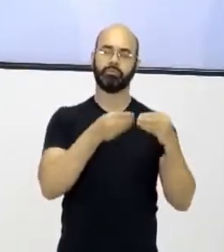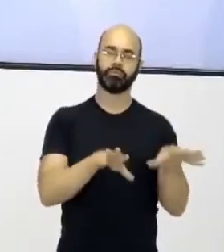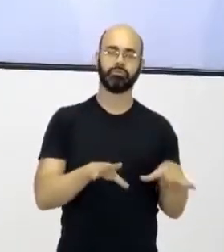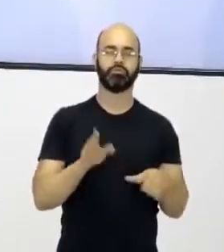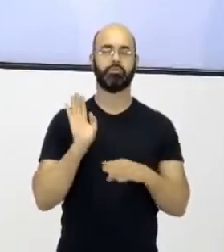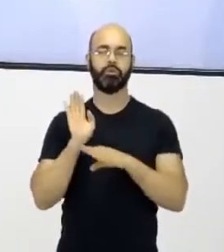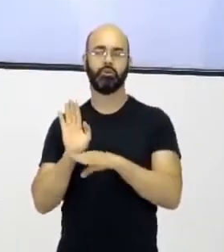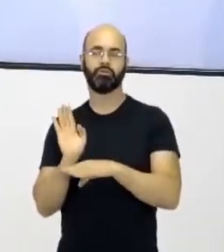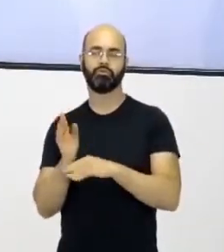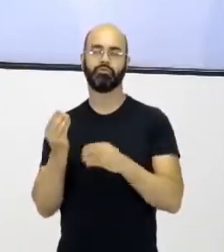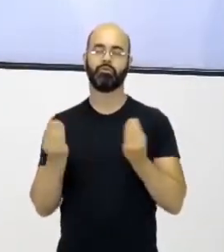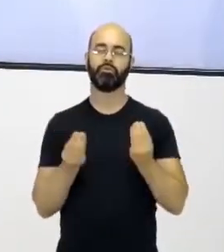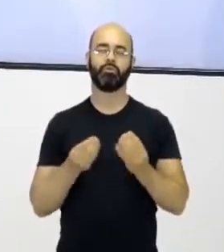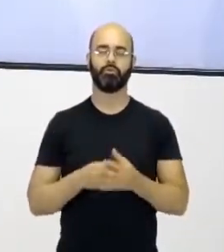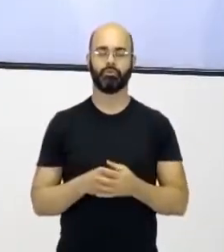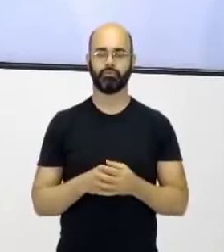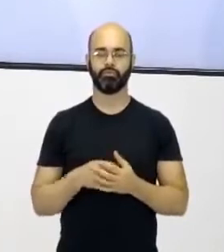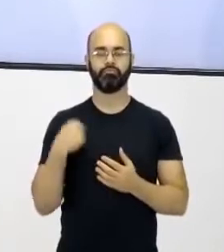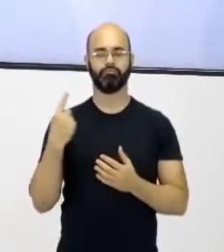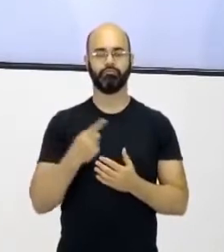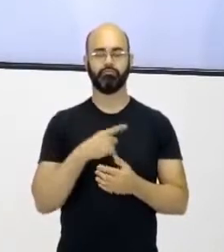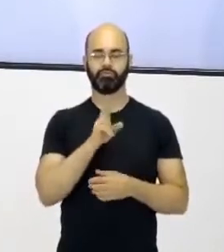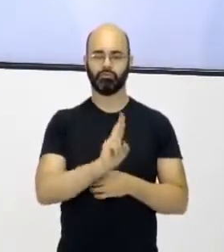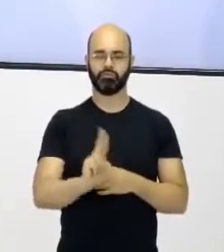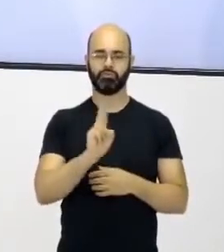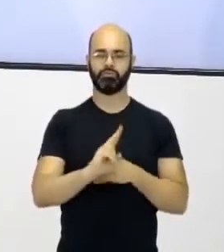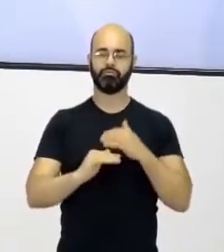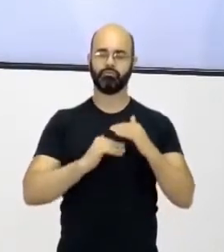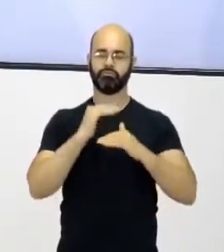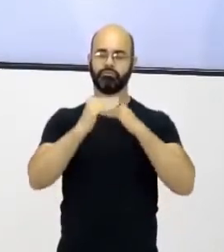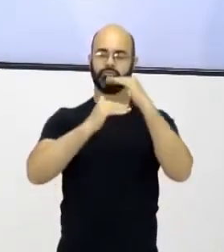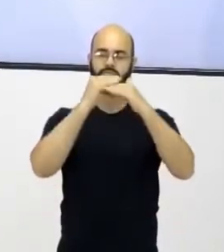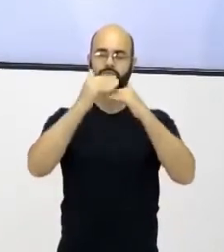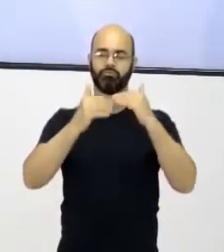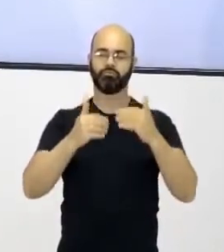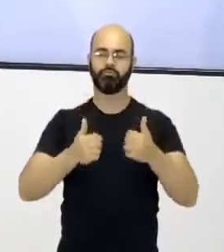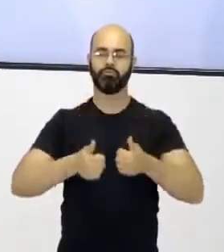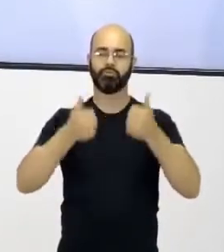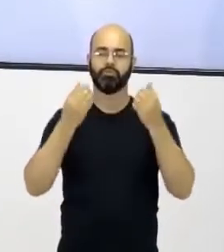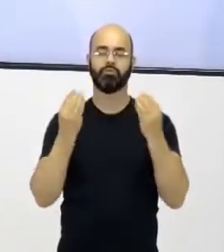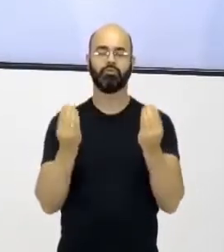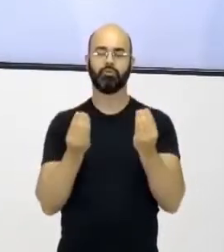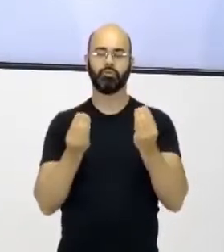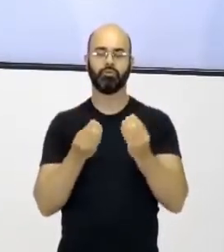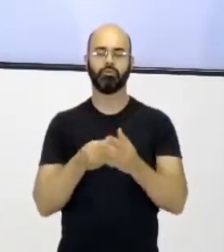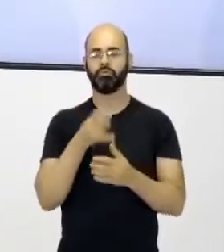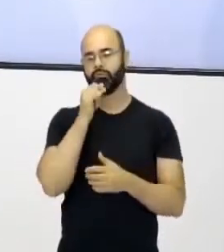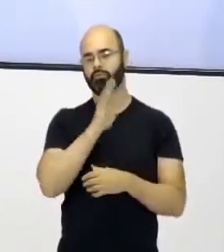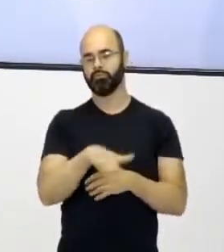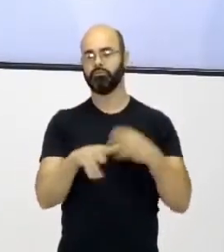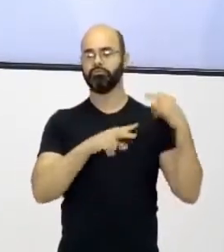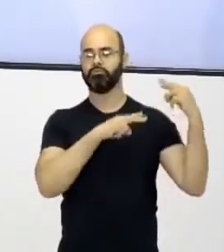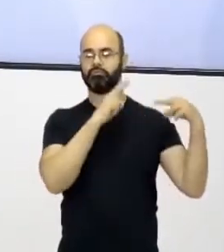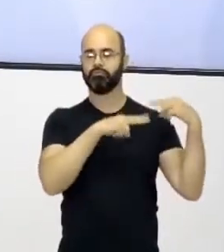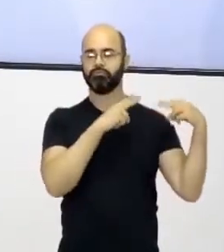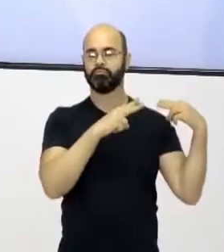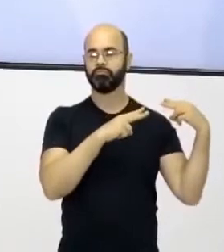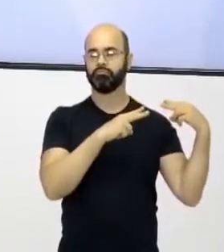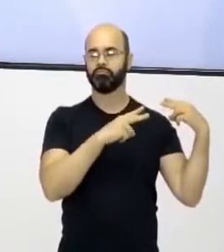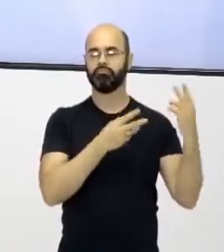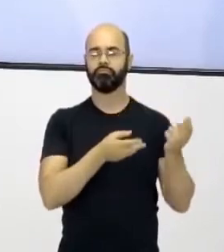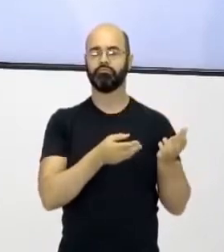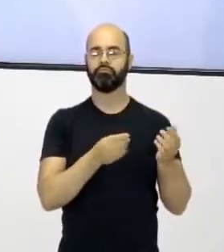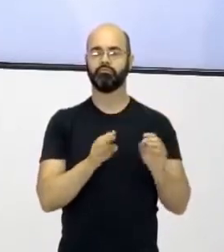pode desenvolver aí o bom uso das redes sociais com crianças, adolescentes